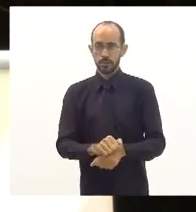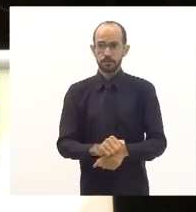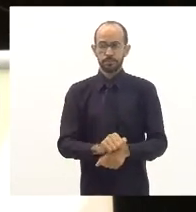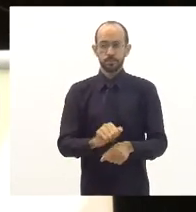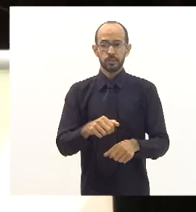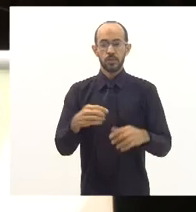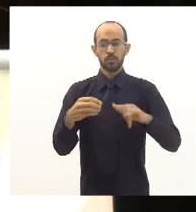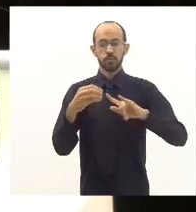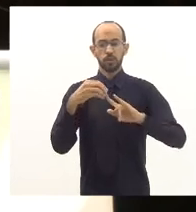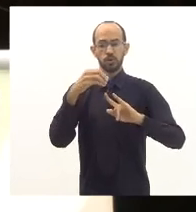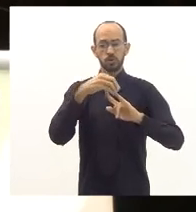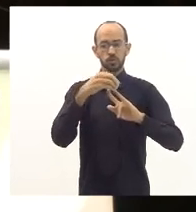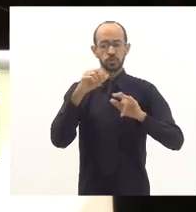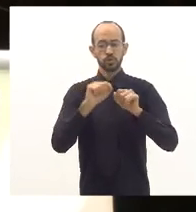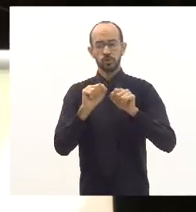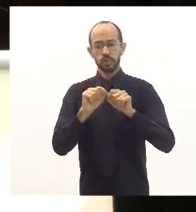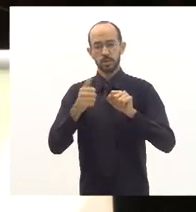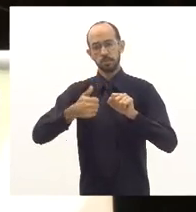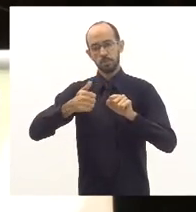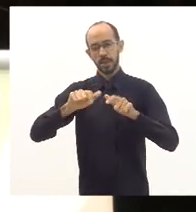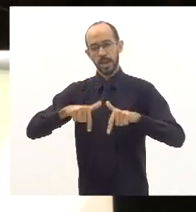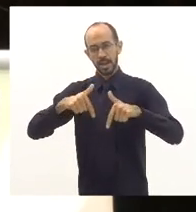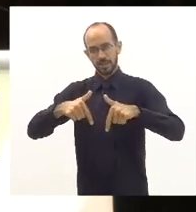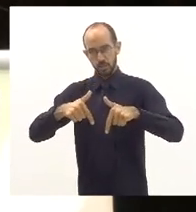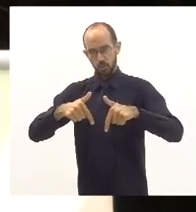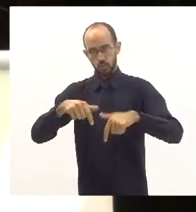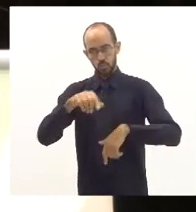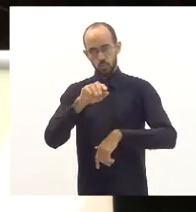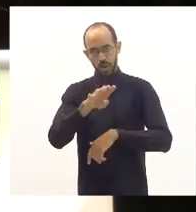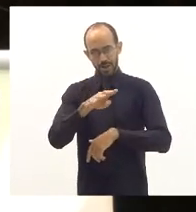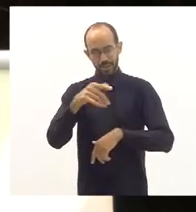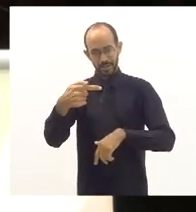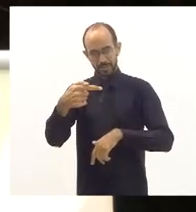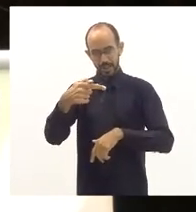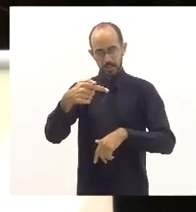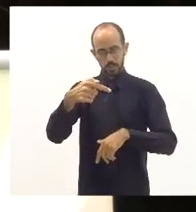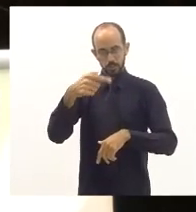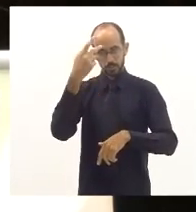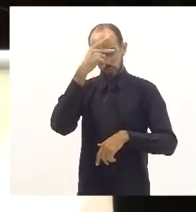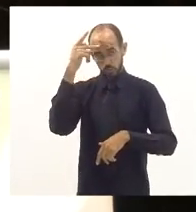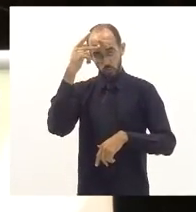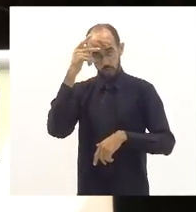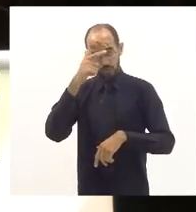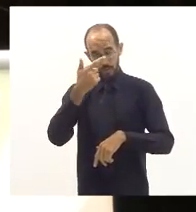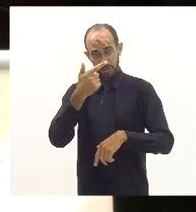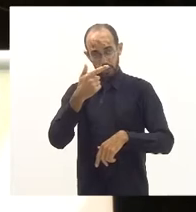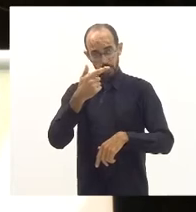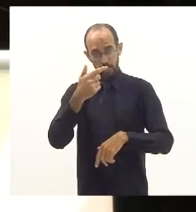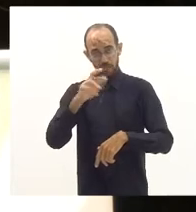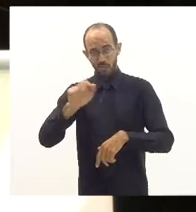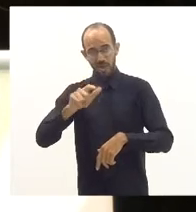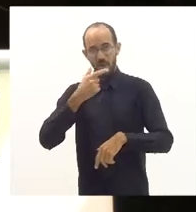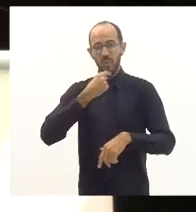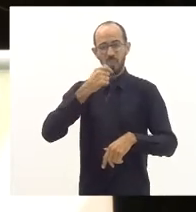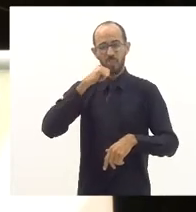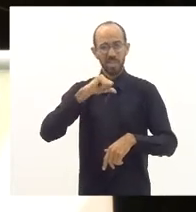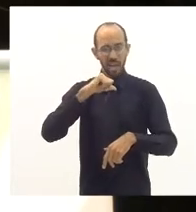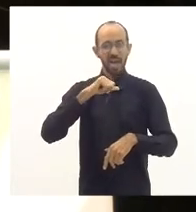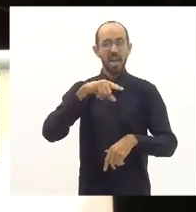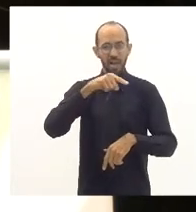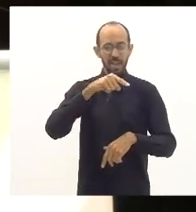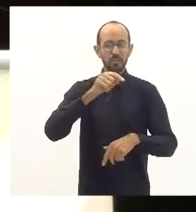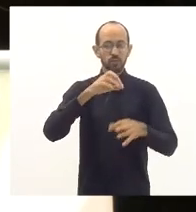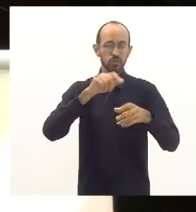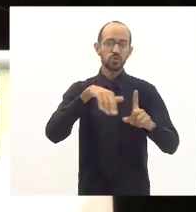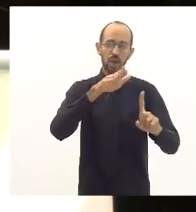promoveu a primeira ação social, onde 47 pessoas não binárias foram reconhecidas judicialmente. Então,